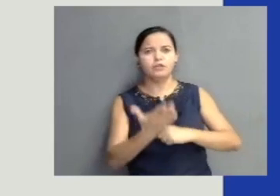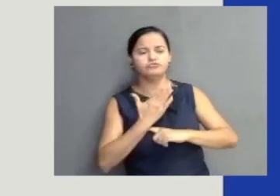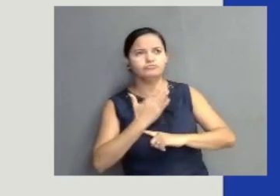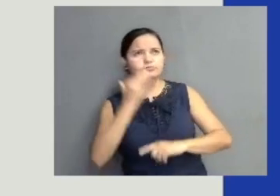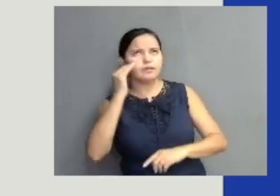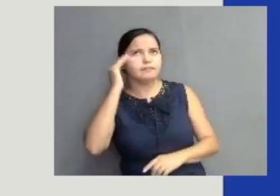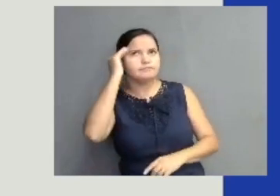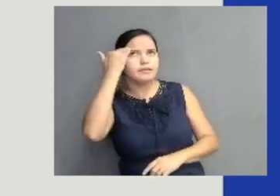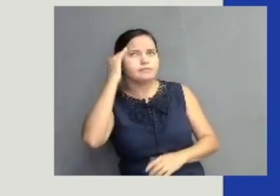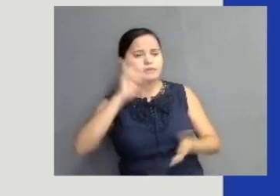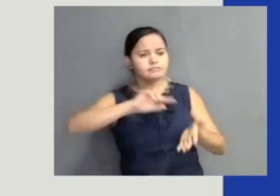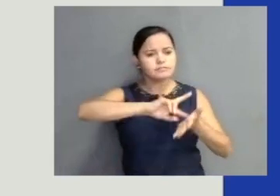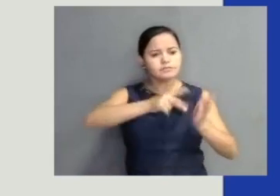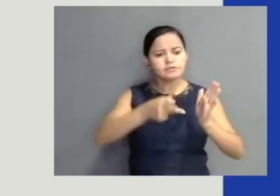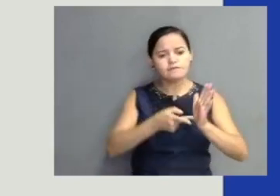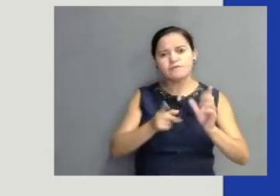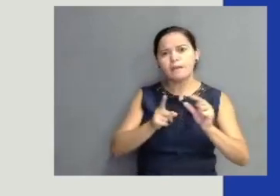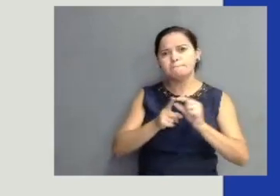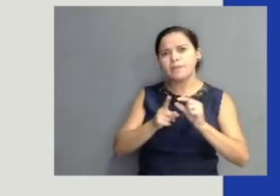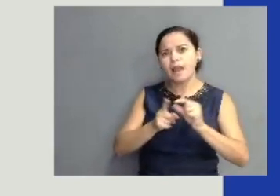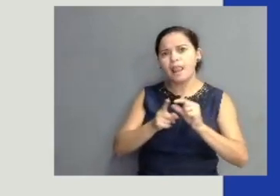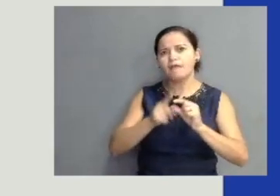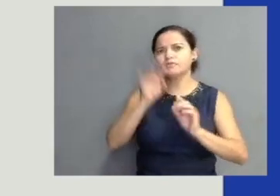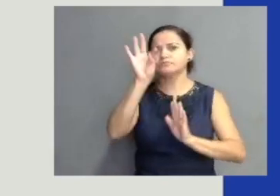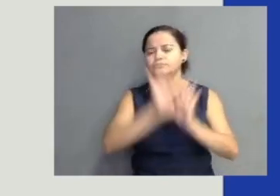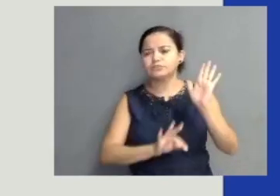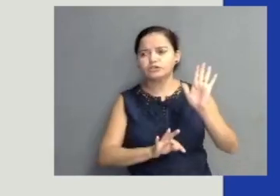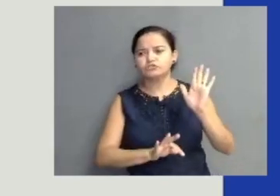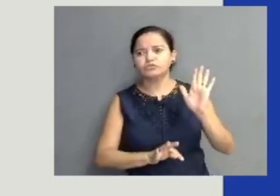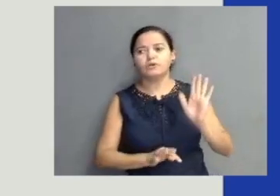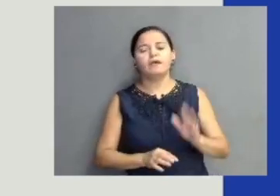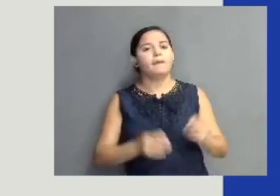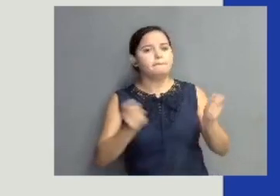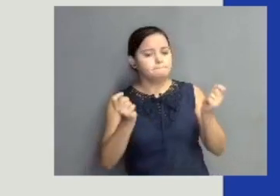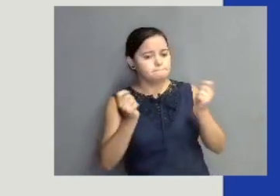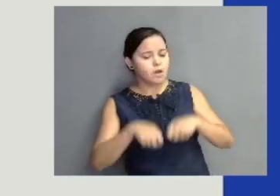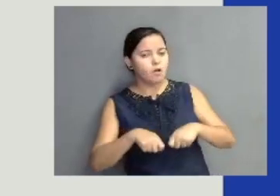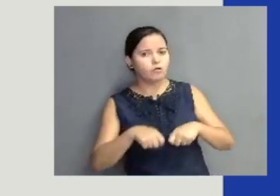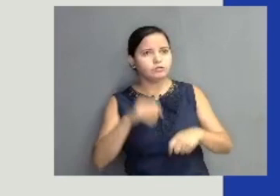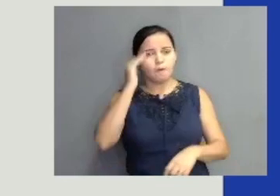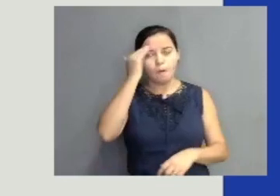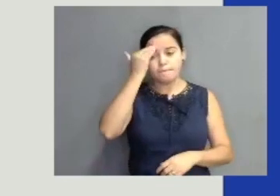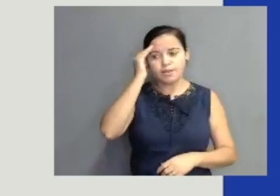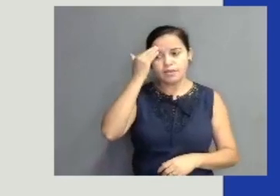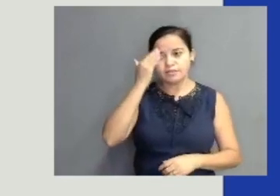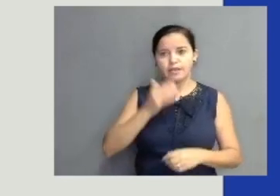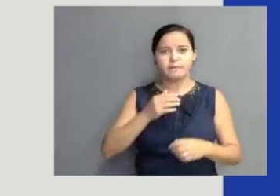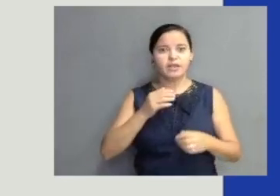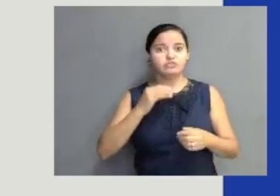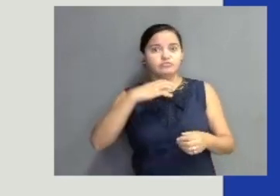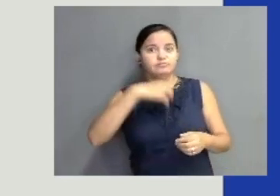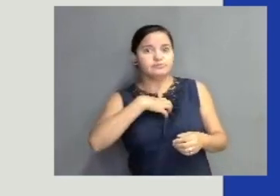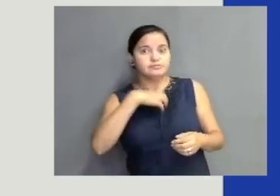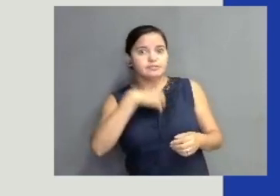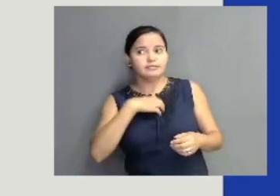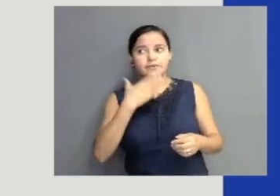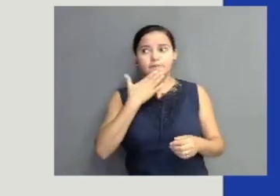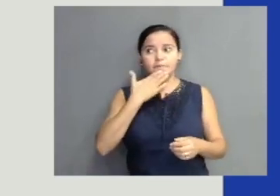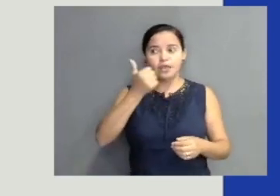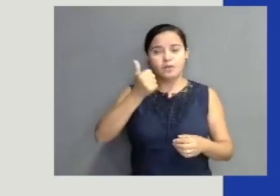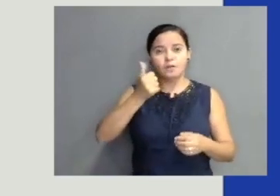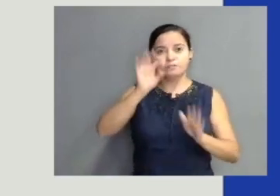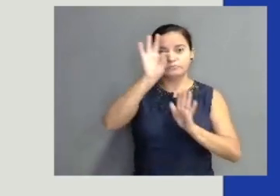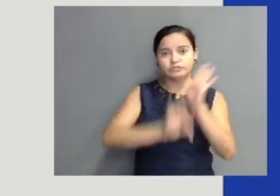entender o significado de algumas palavras do texto e com isso nos possibilita compreender e interpretar melhor os textos que